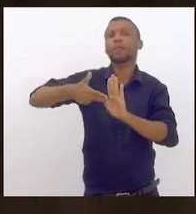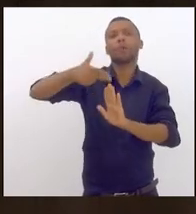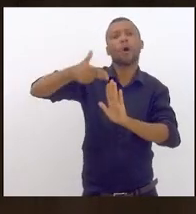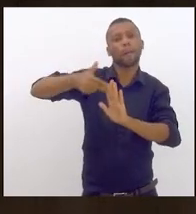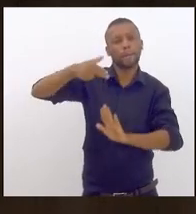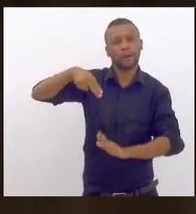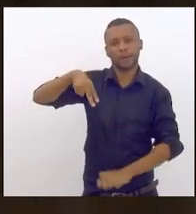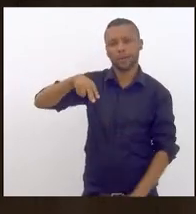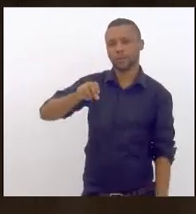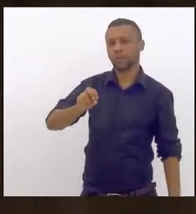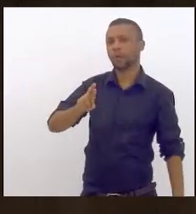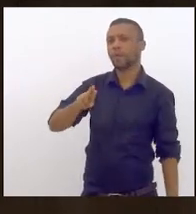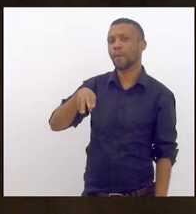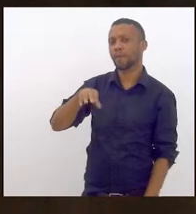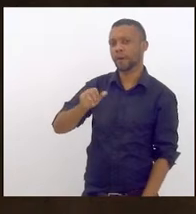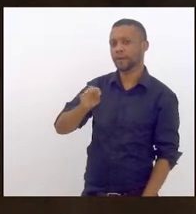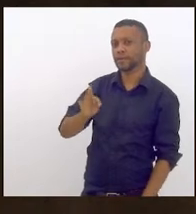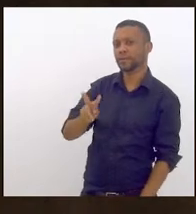que